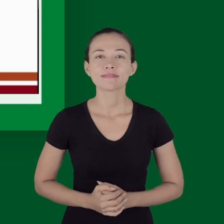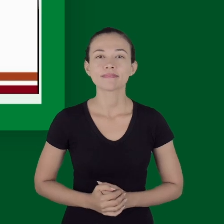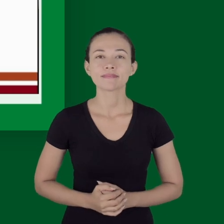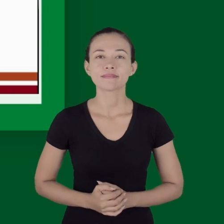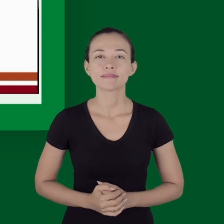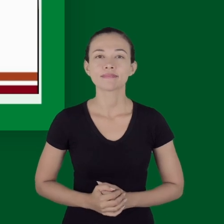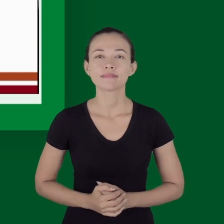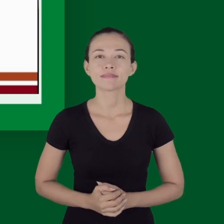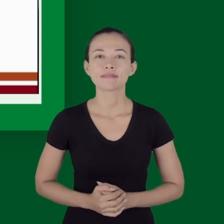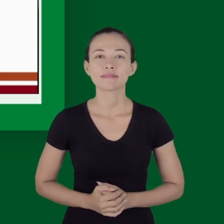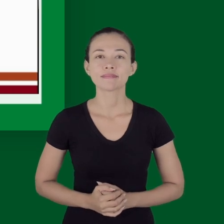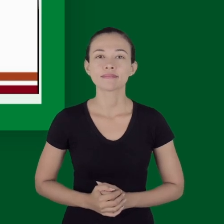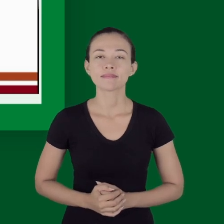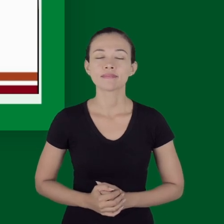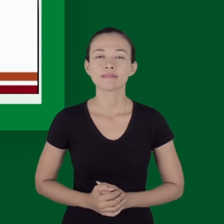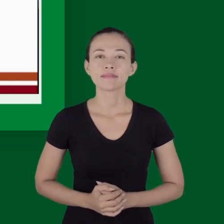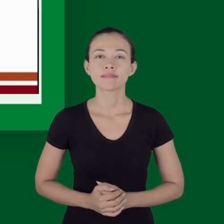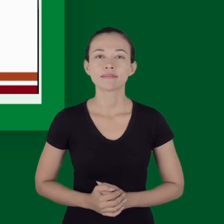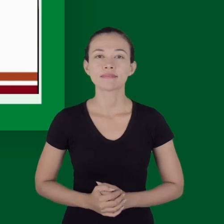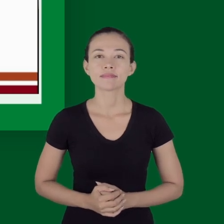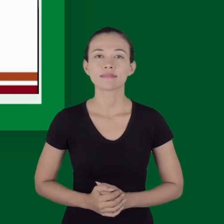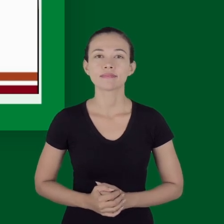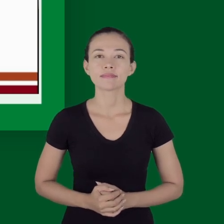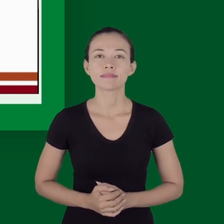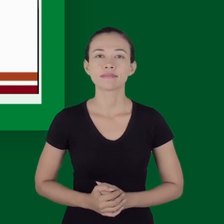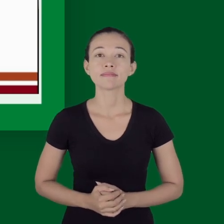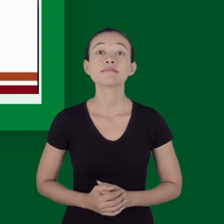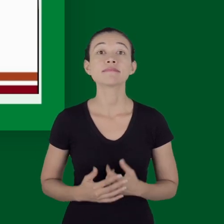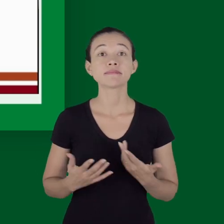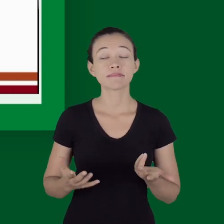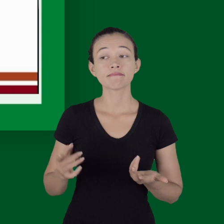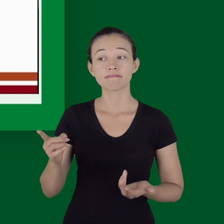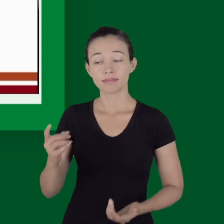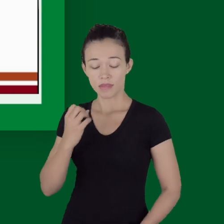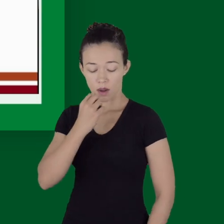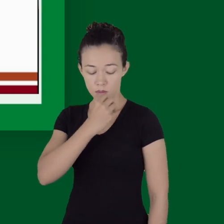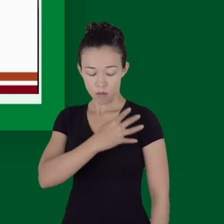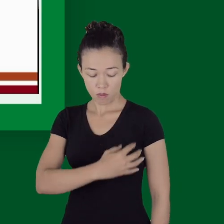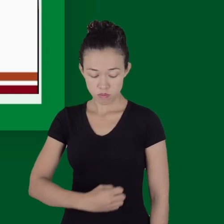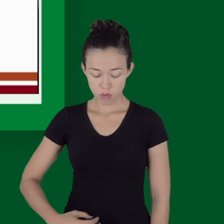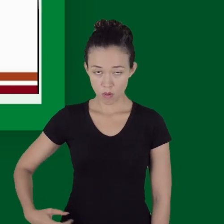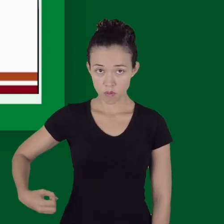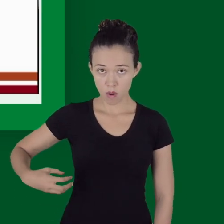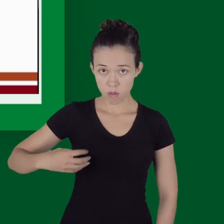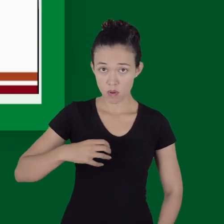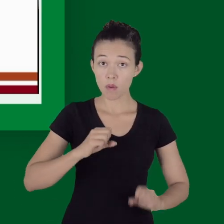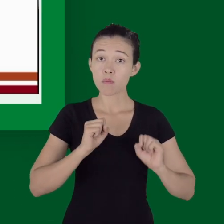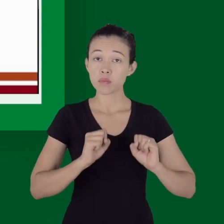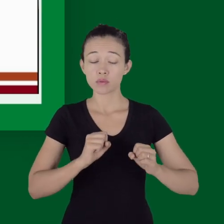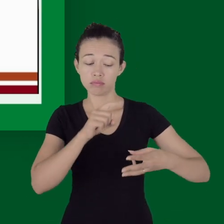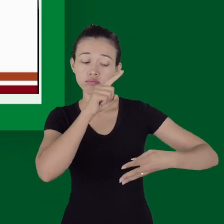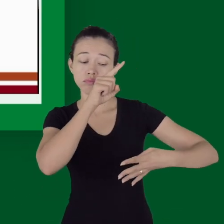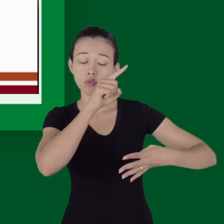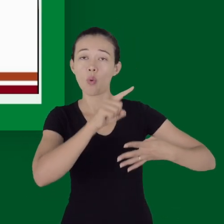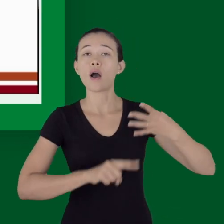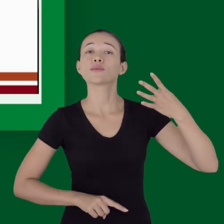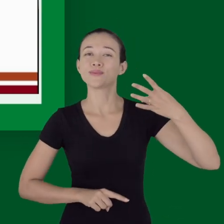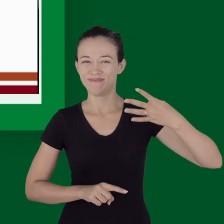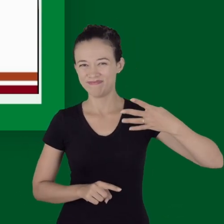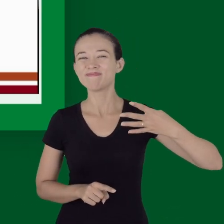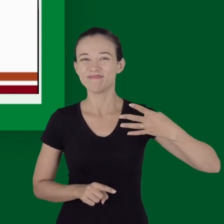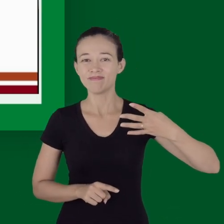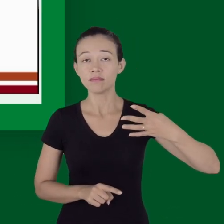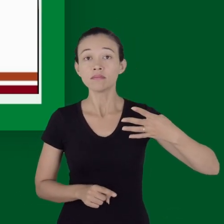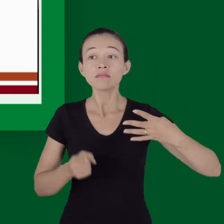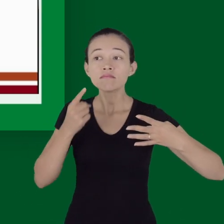gente vai considerar isso 5 l como a a volemia do paciente né Eh o choque hemorrágico ele pode ser classificado em quatro classes